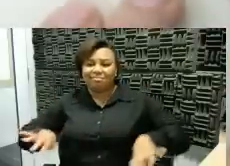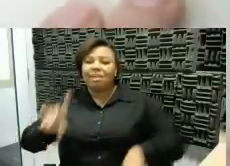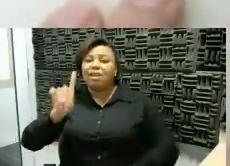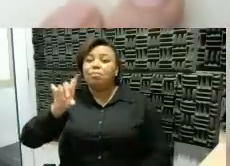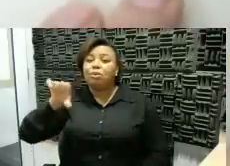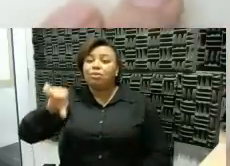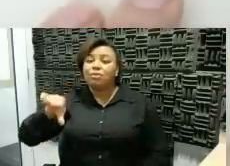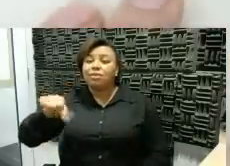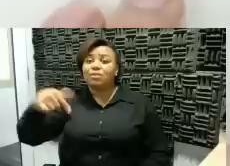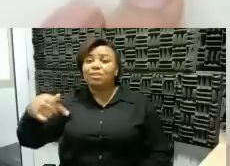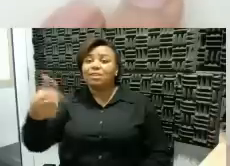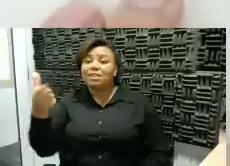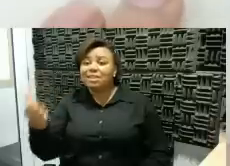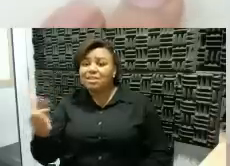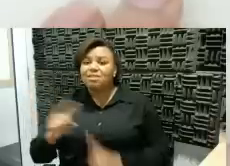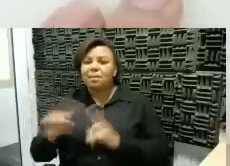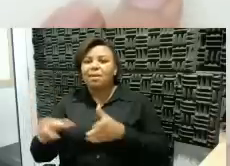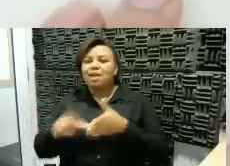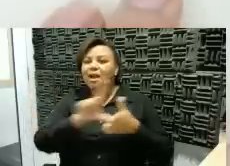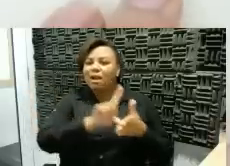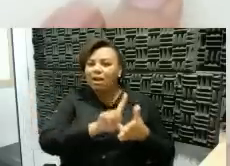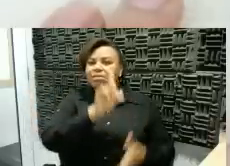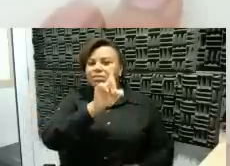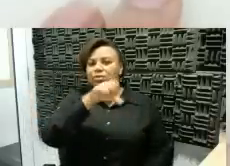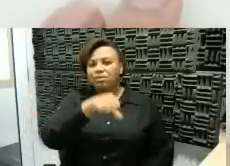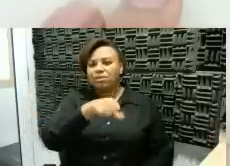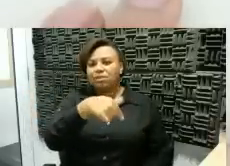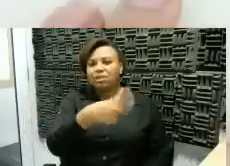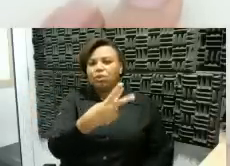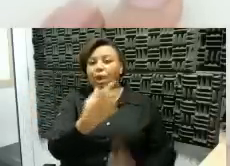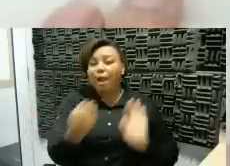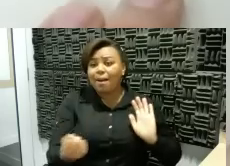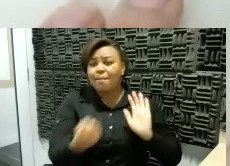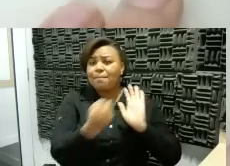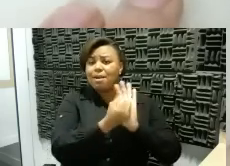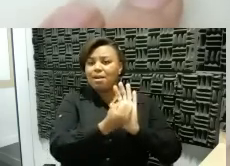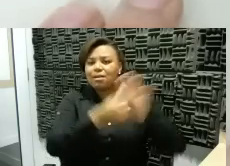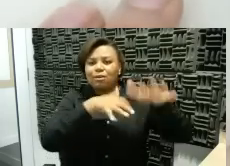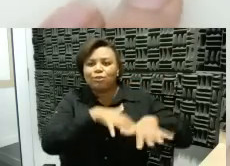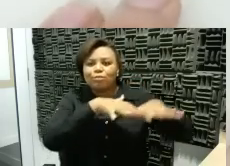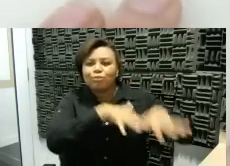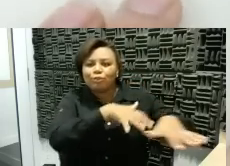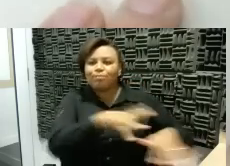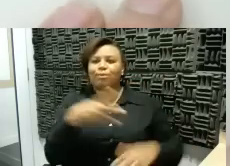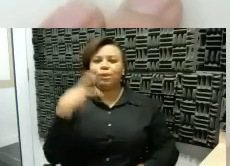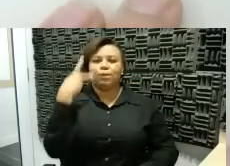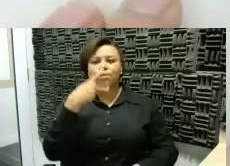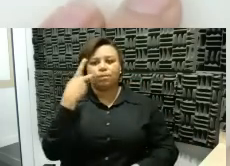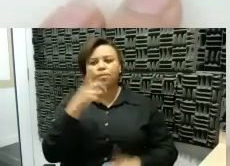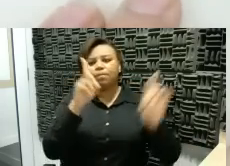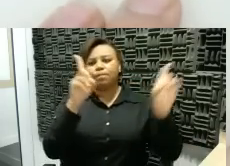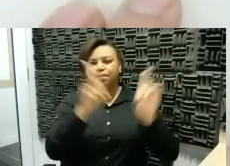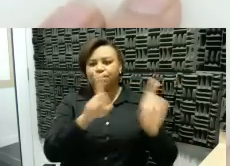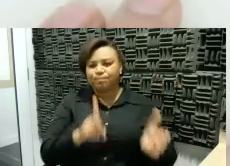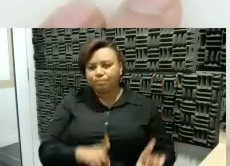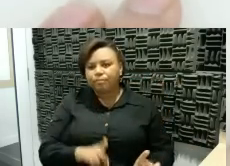em 1972 ficou um Marco né no movimento político das pessoas com deficiência que exatamente